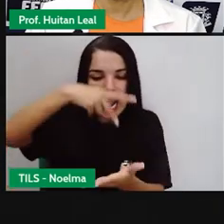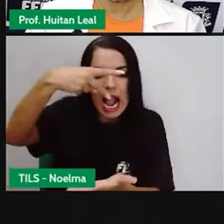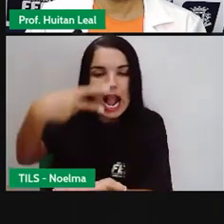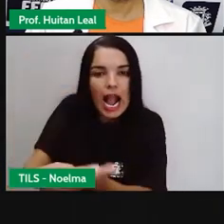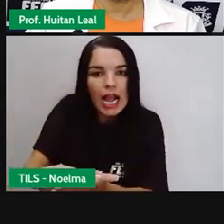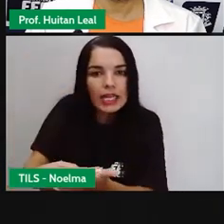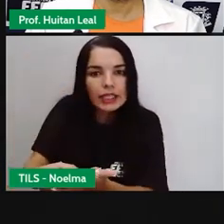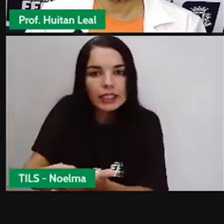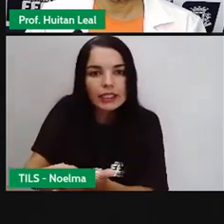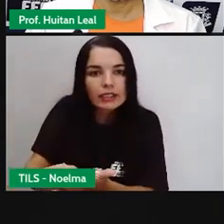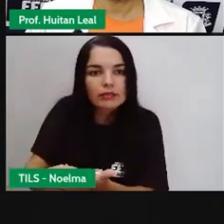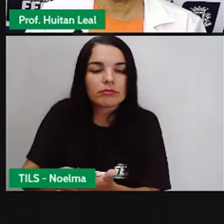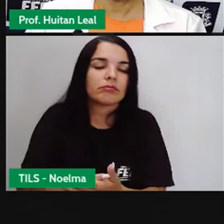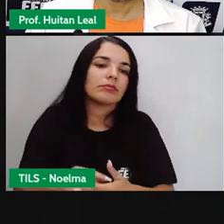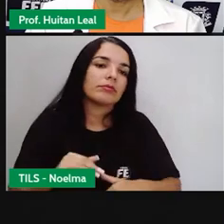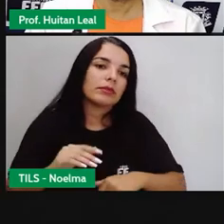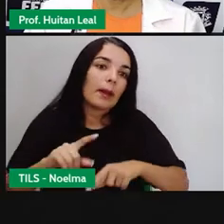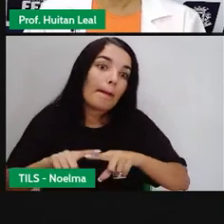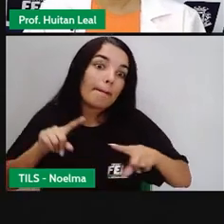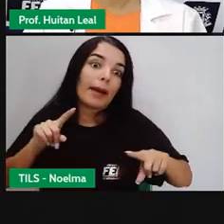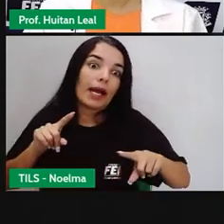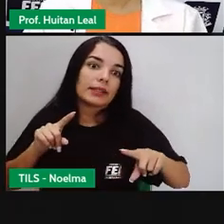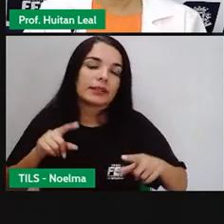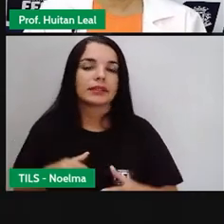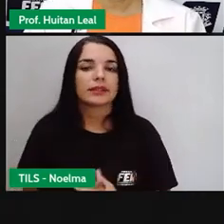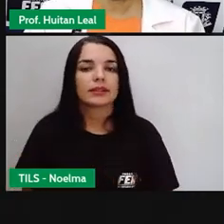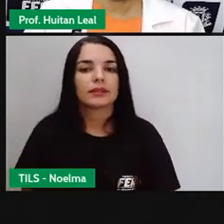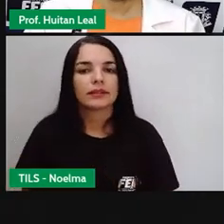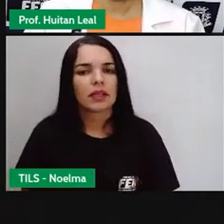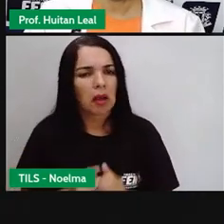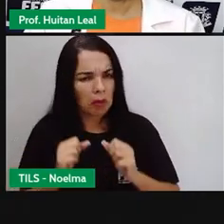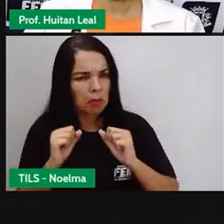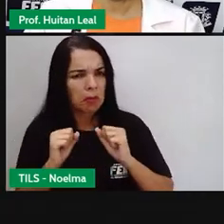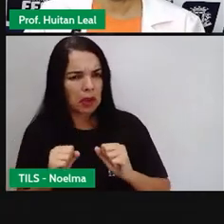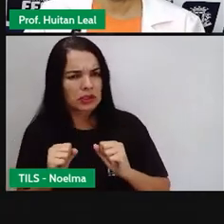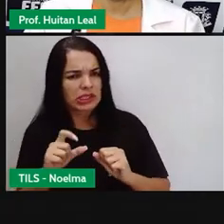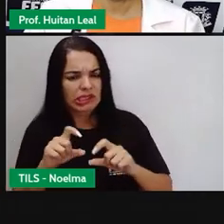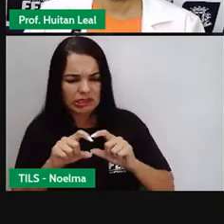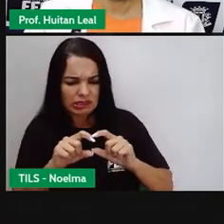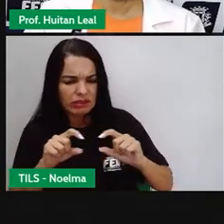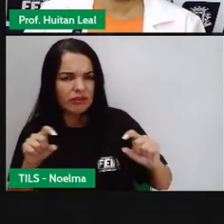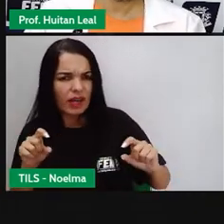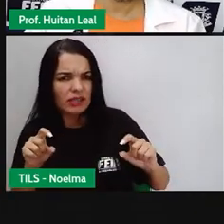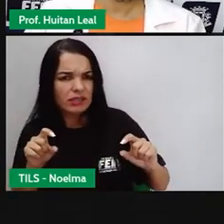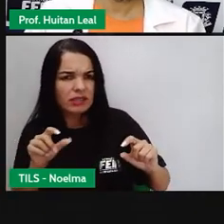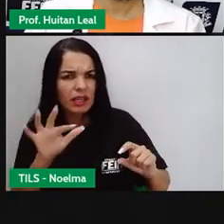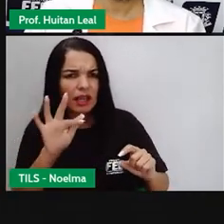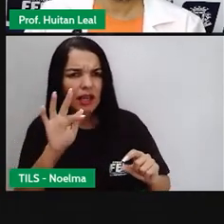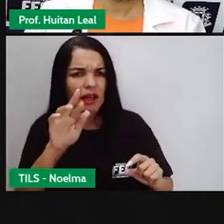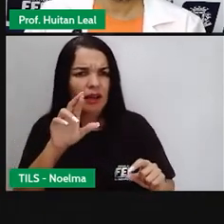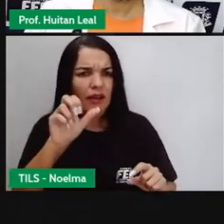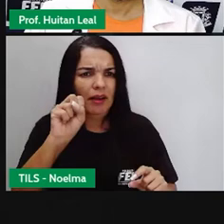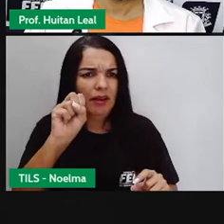demais. Isso nós podemos considerar uma frase? Podemos?